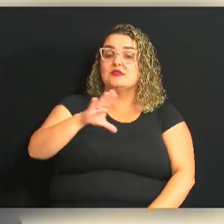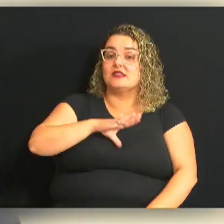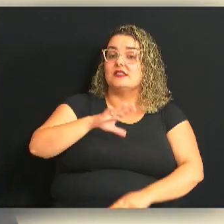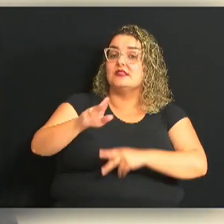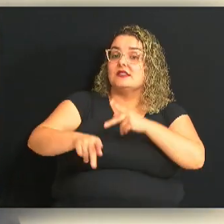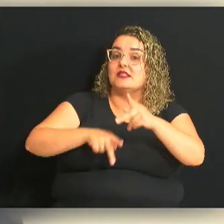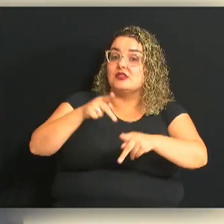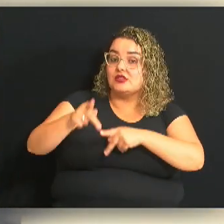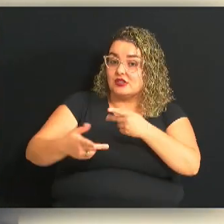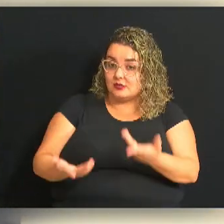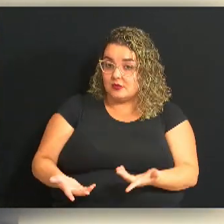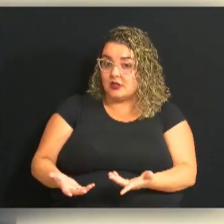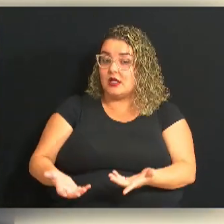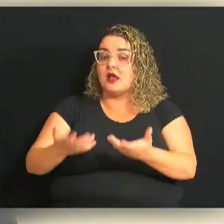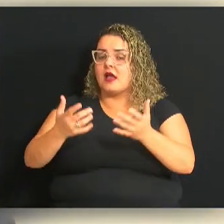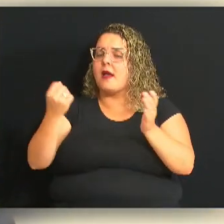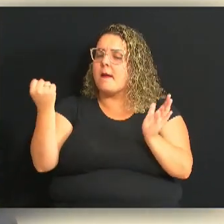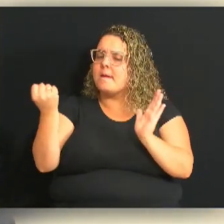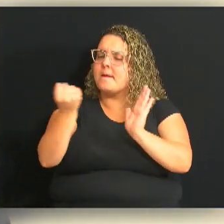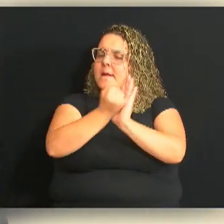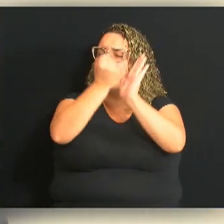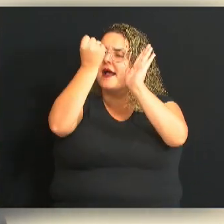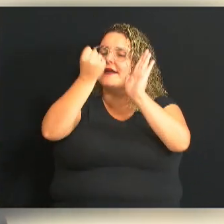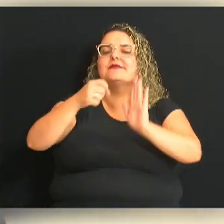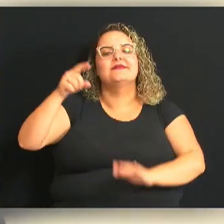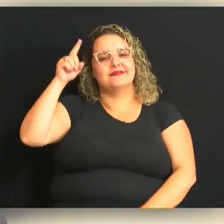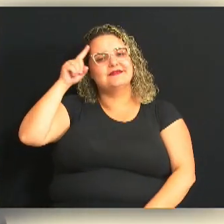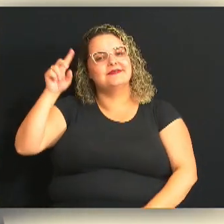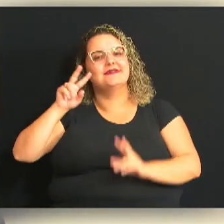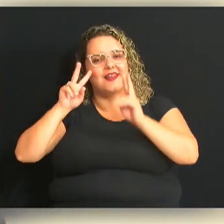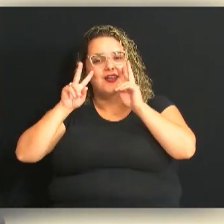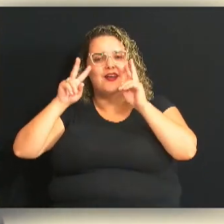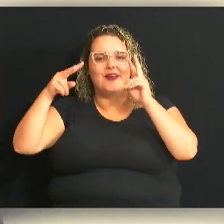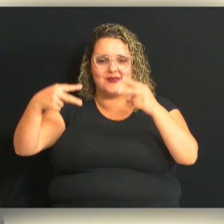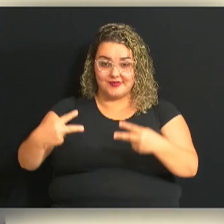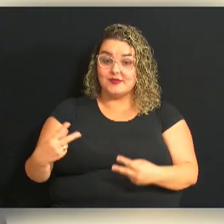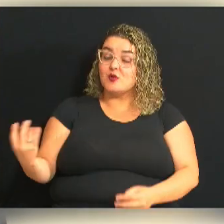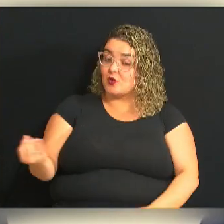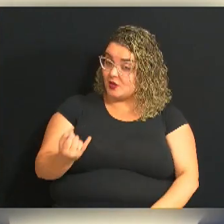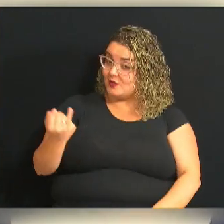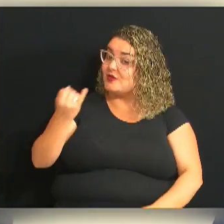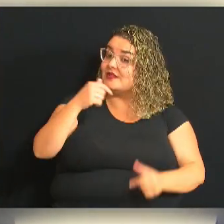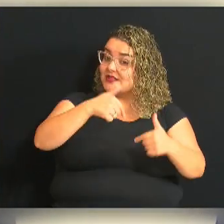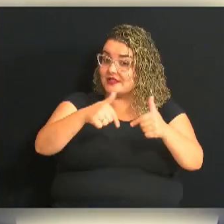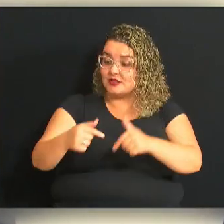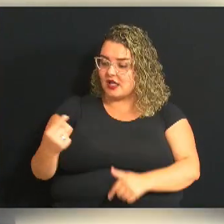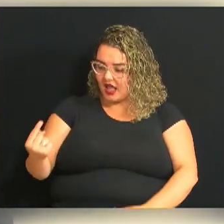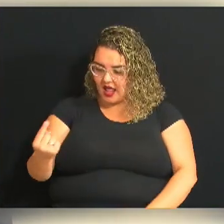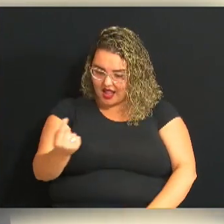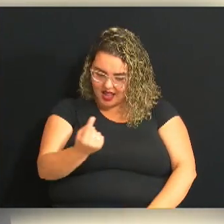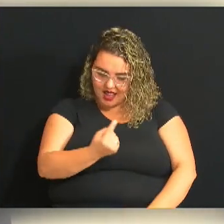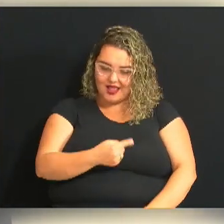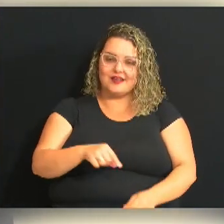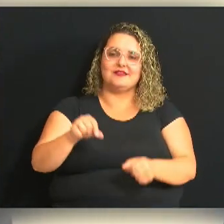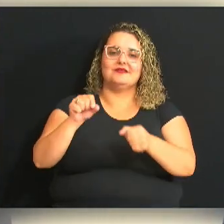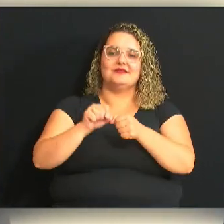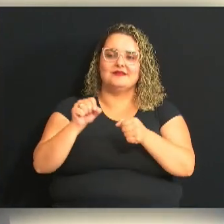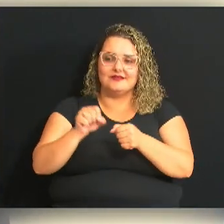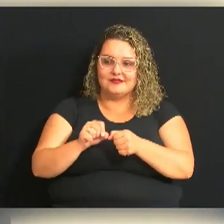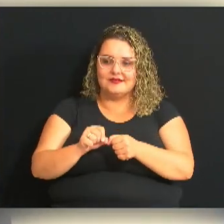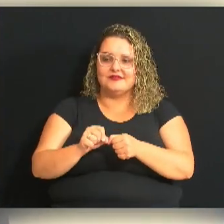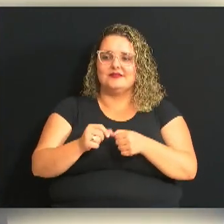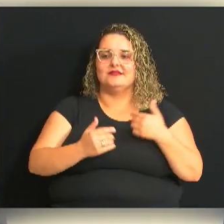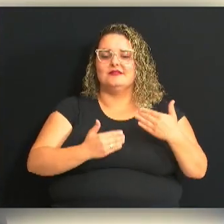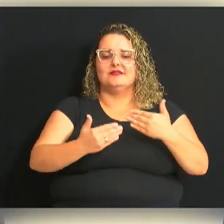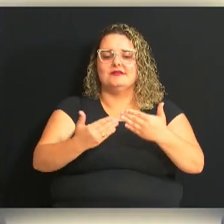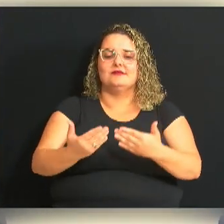população, quer marcar essa data reconhecendo o importante trabalho que cada um de vocês faz para